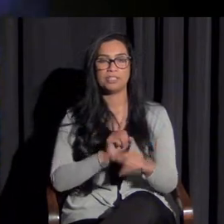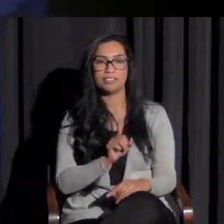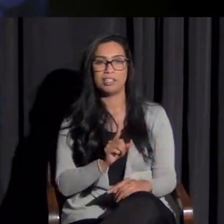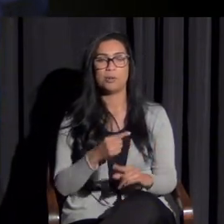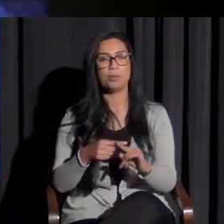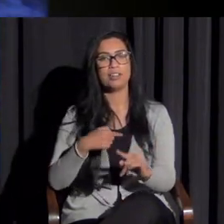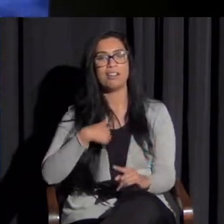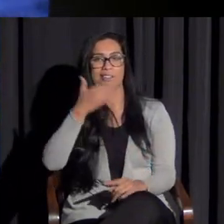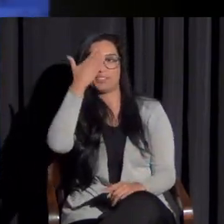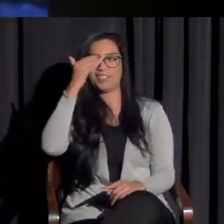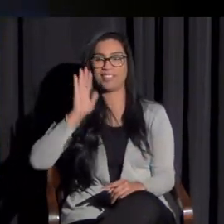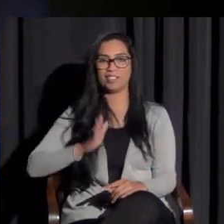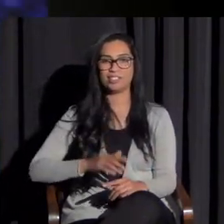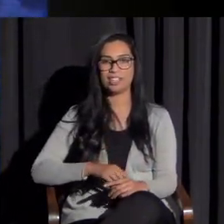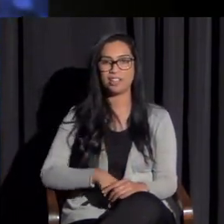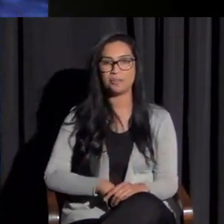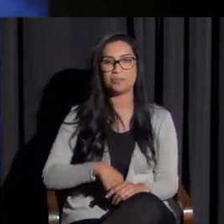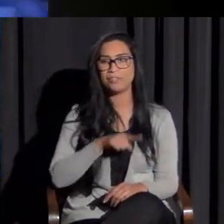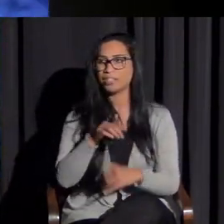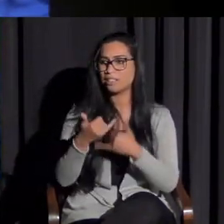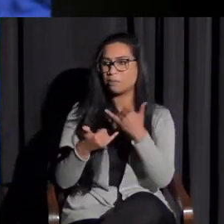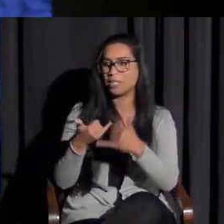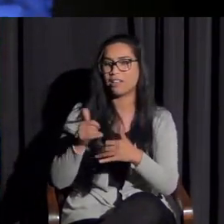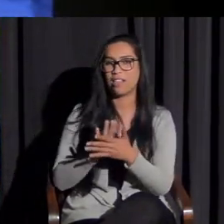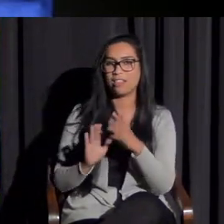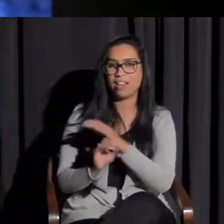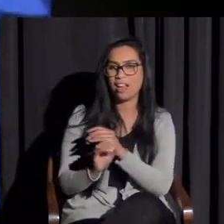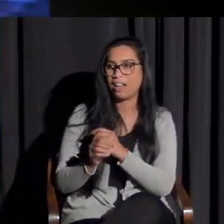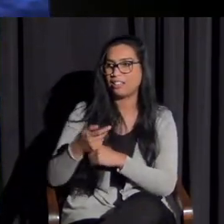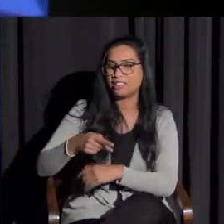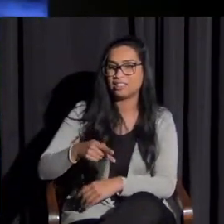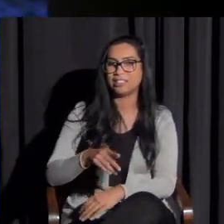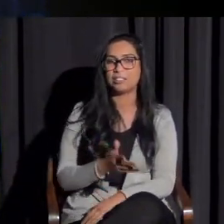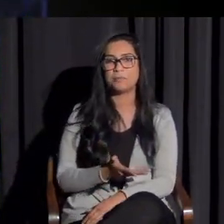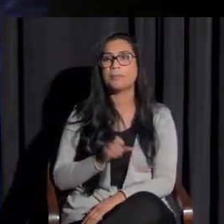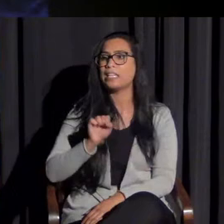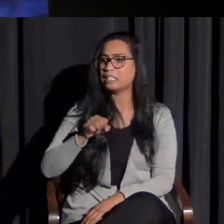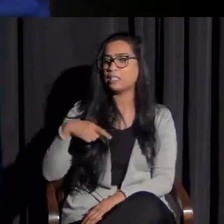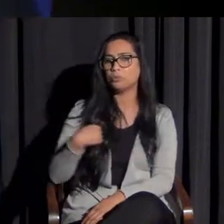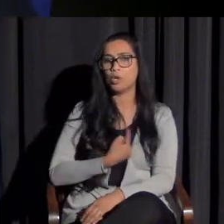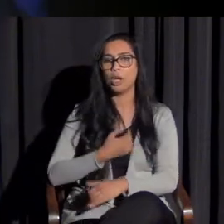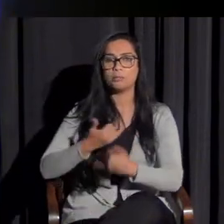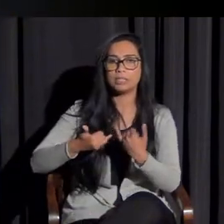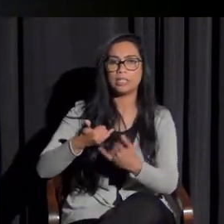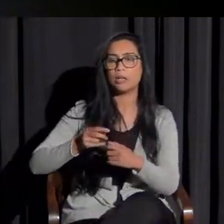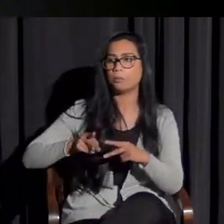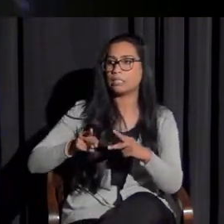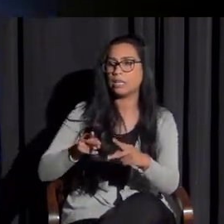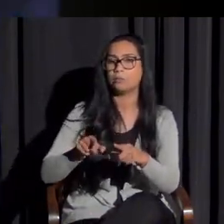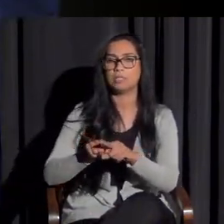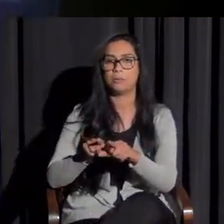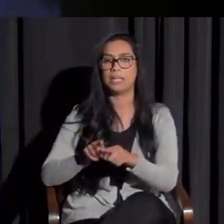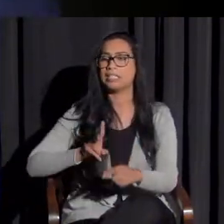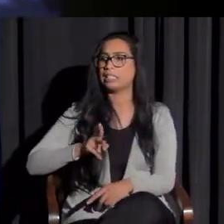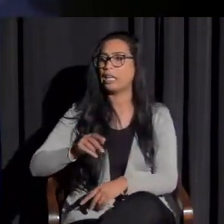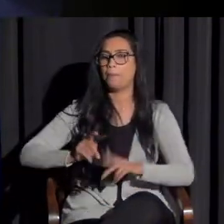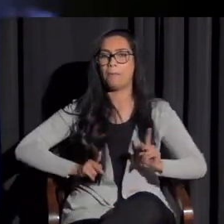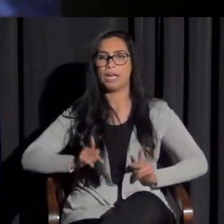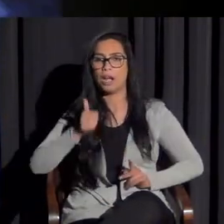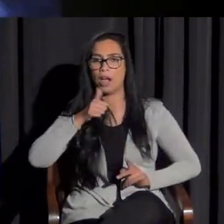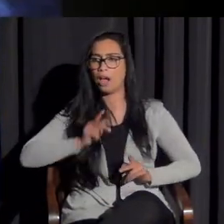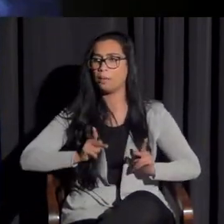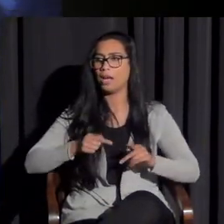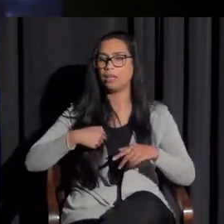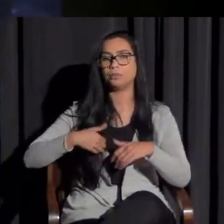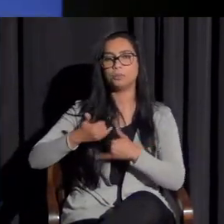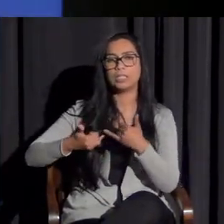balanço. Mas vocês não brincam aqui, sei lá, de esconde-esconde, por exemplo? Algumas vezes eu venho brincar aqui com as minhas primas. Quero, com ele. Eu venho com